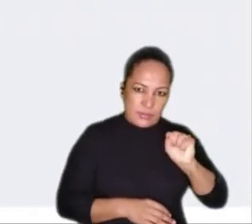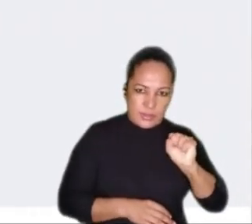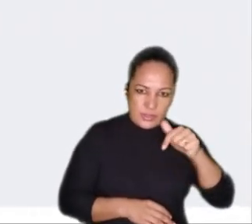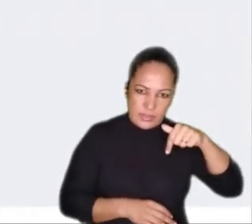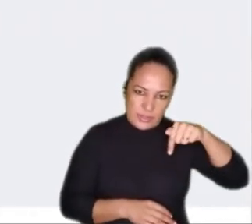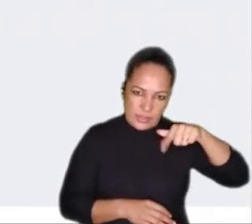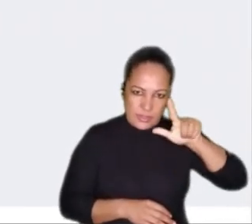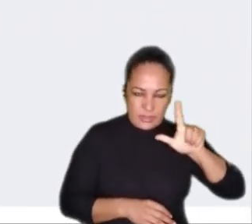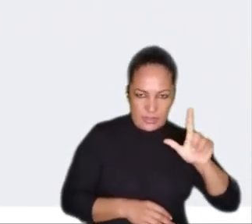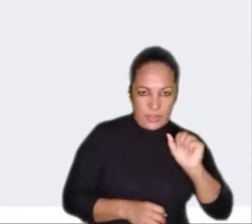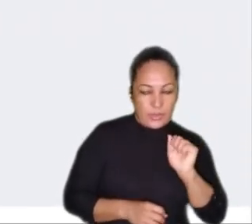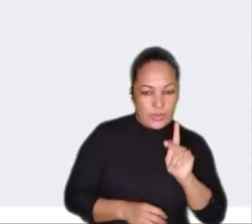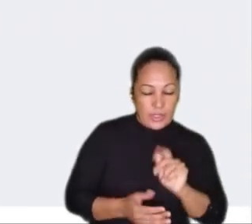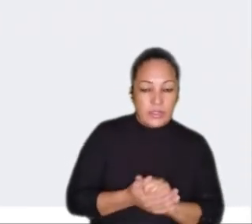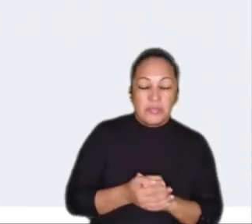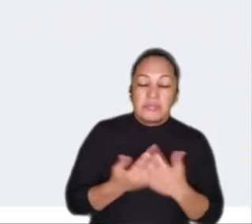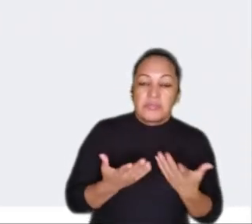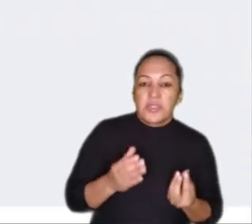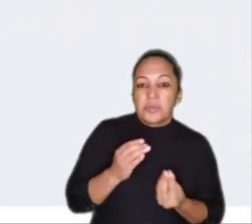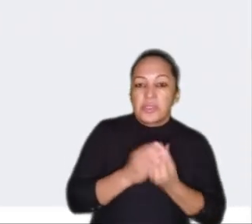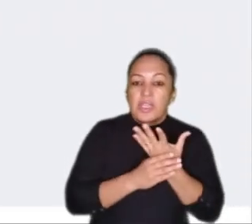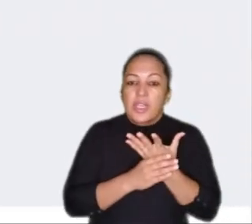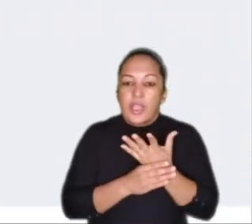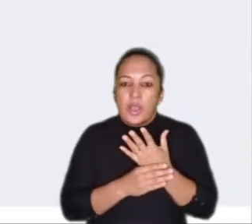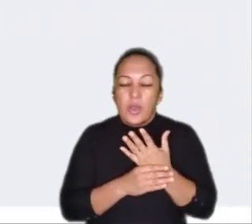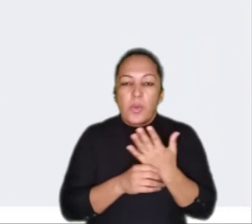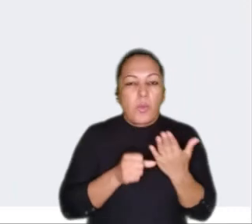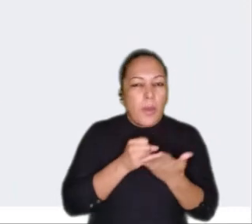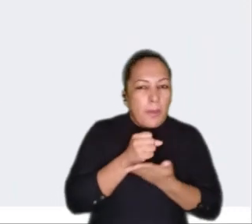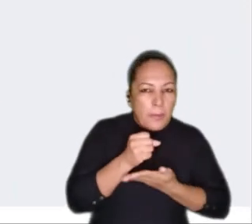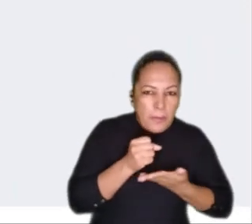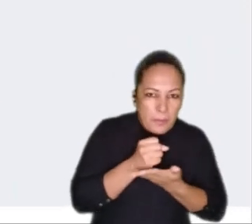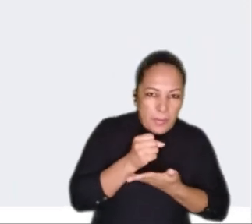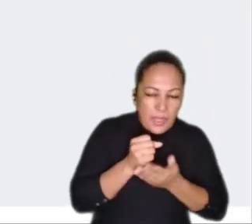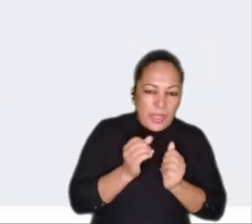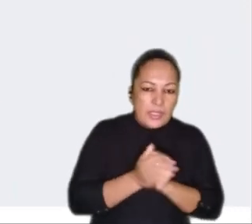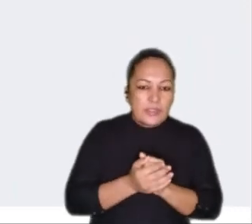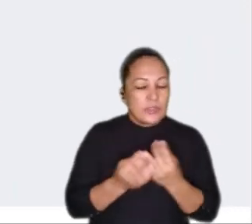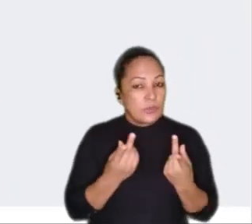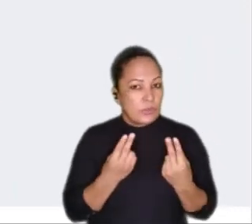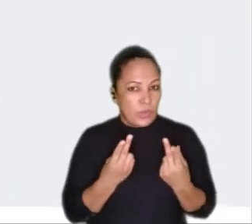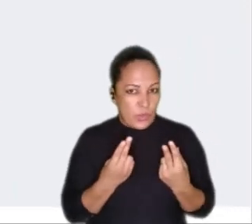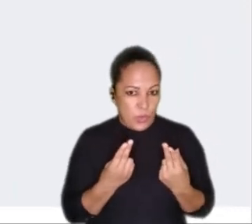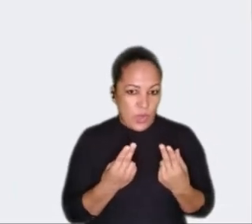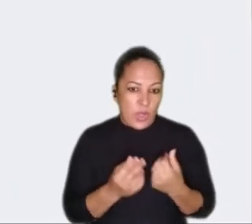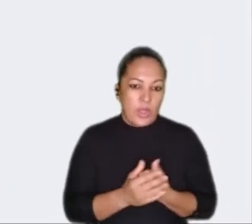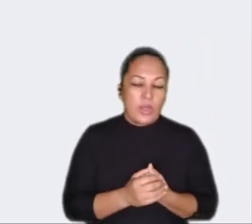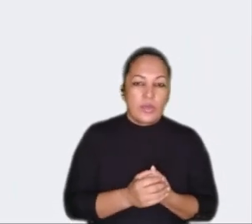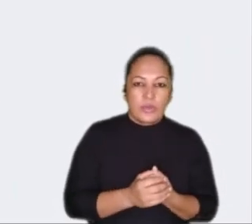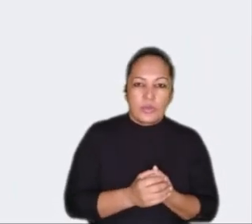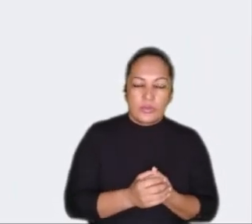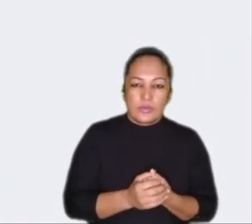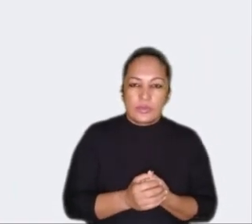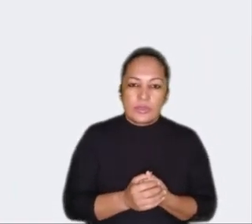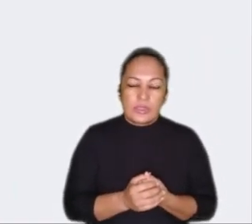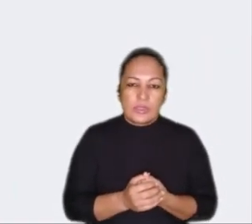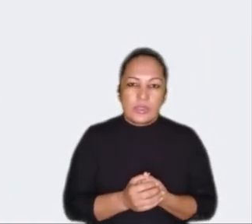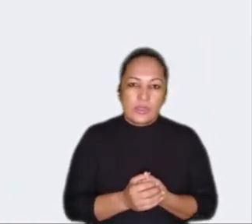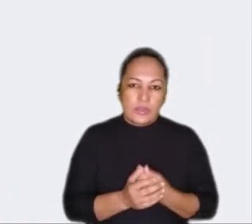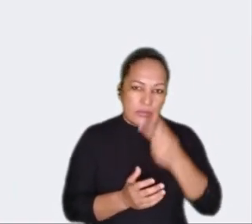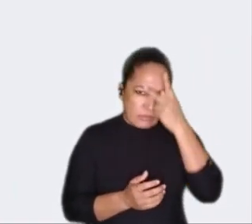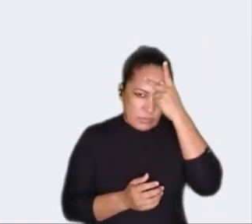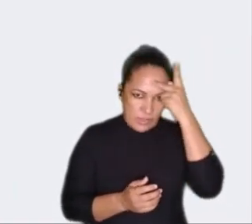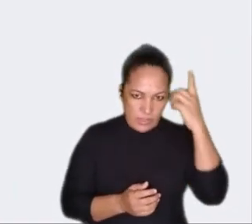SQL, igualzinho lá no MySQL, tá bom? Então, para criar uma base aqui, olha, vou fazer o mesmo comando,